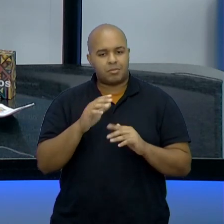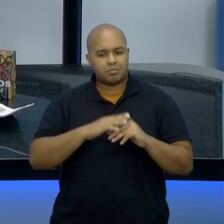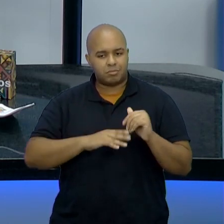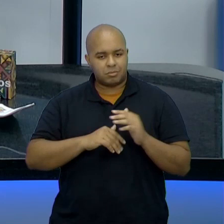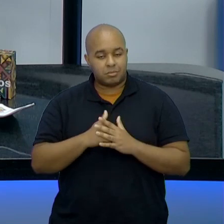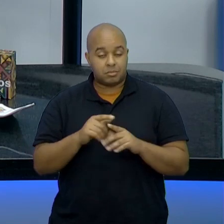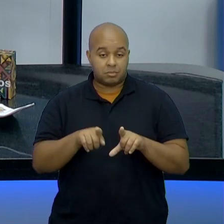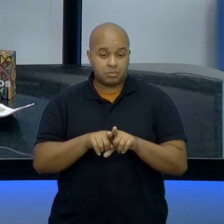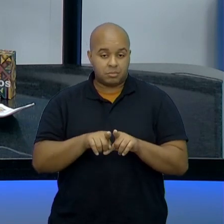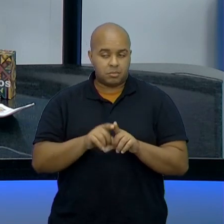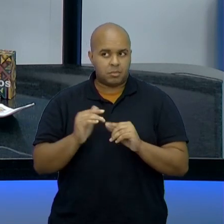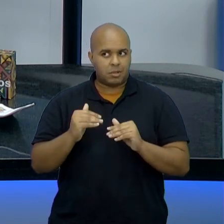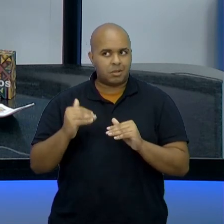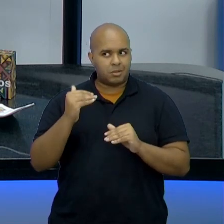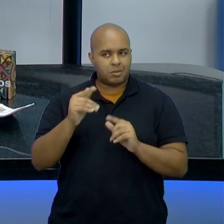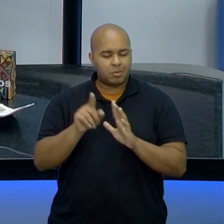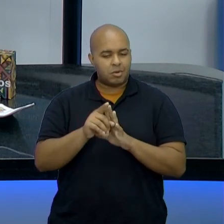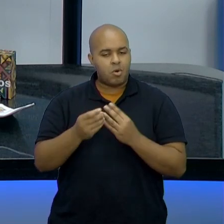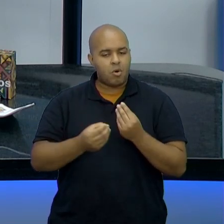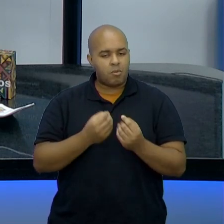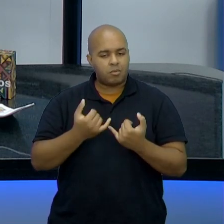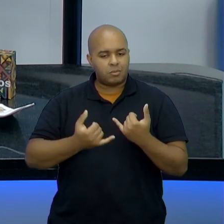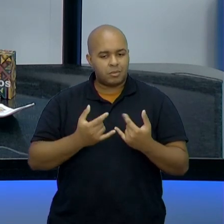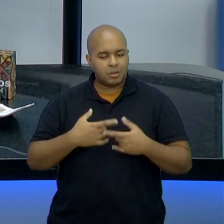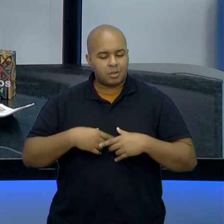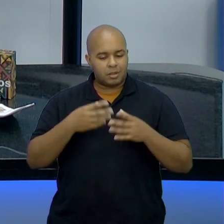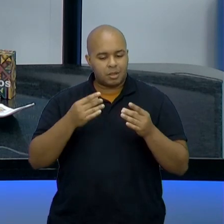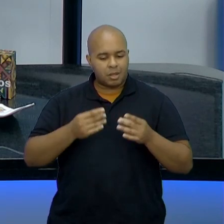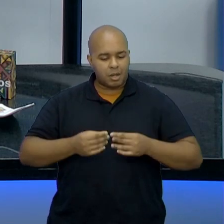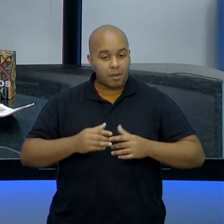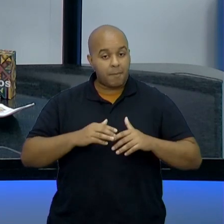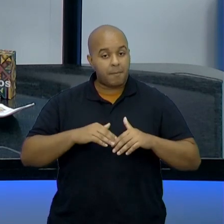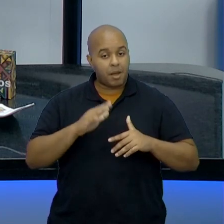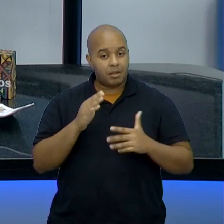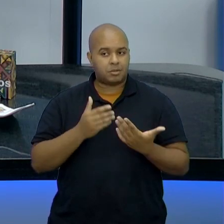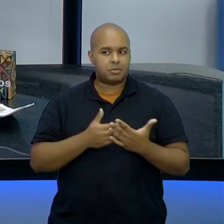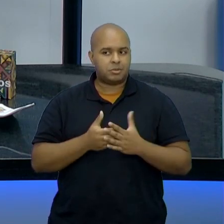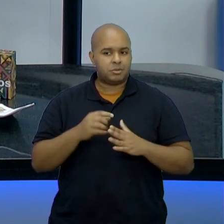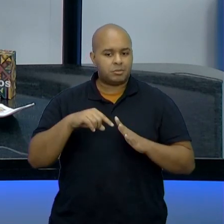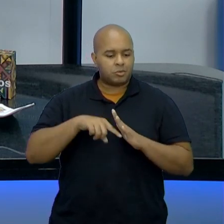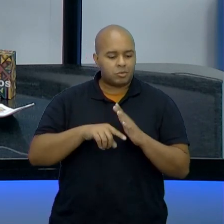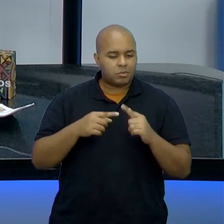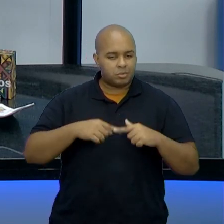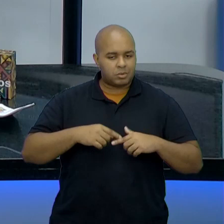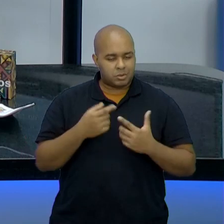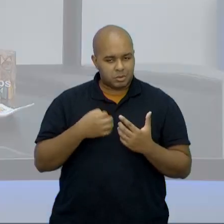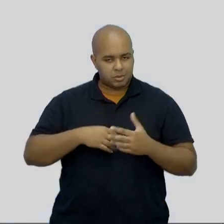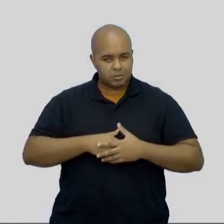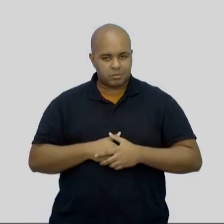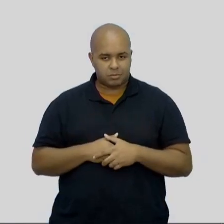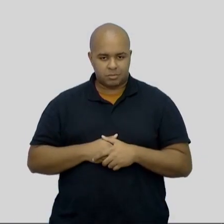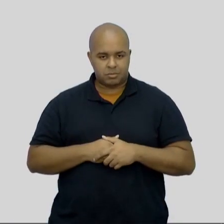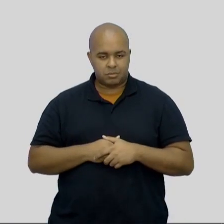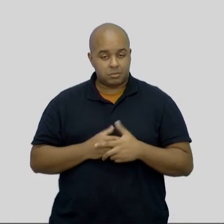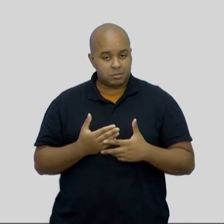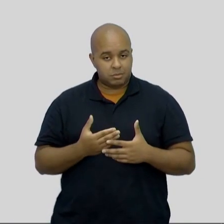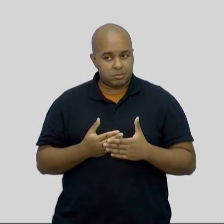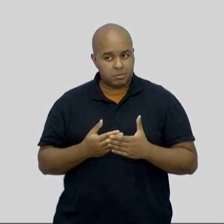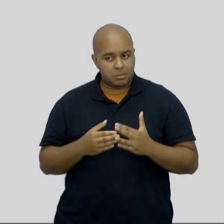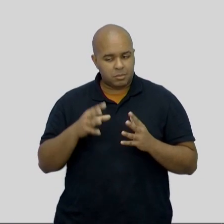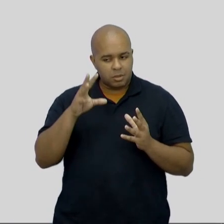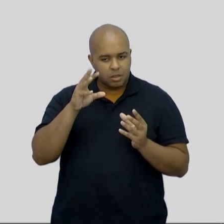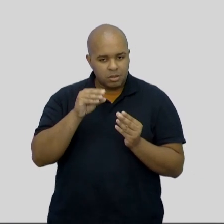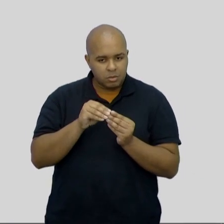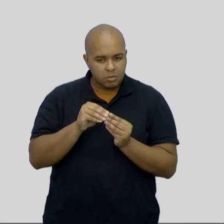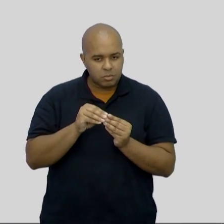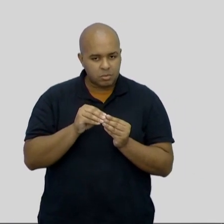ações. E acima ainda, no como jogar, tem o detalhado mais aprofundado ainda. Vamos lá. Então, o